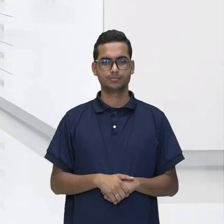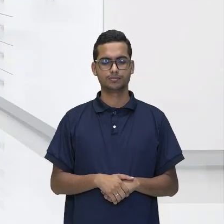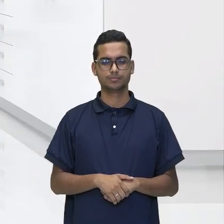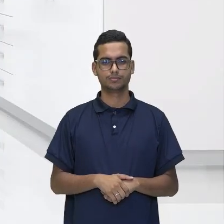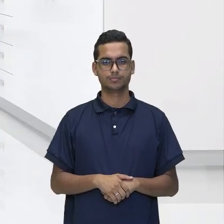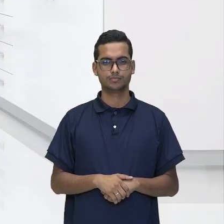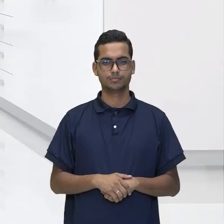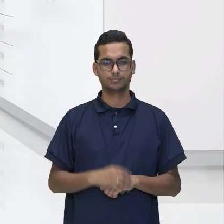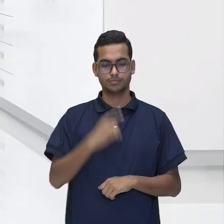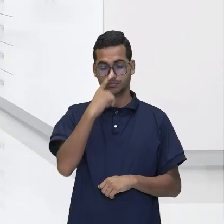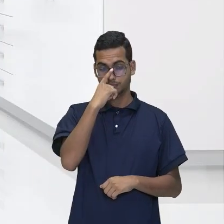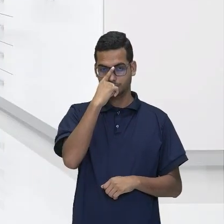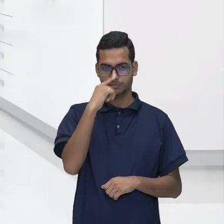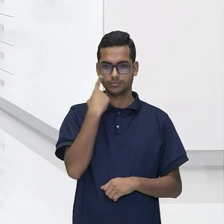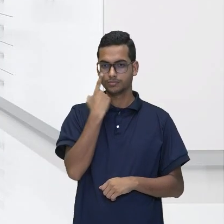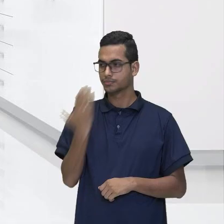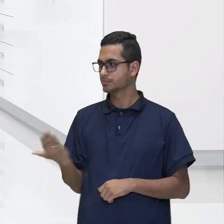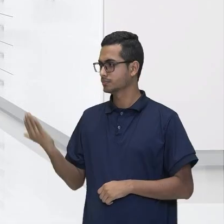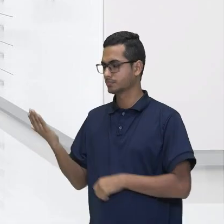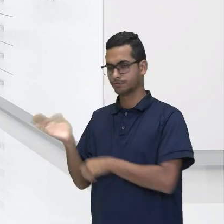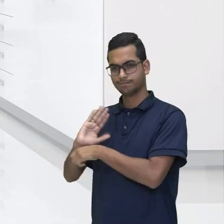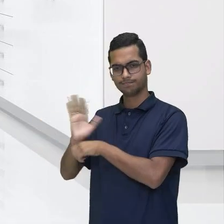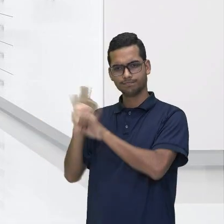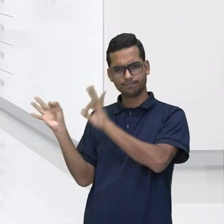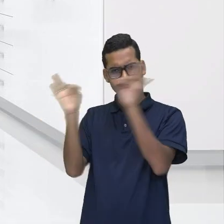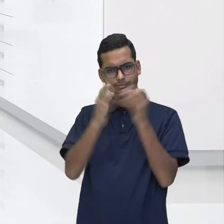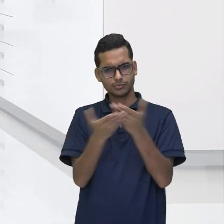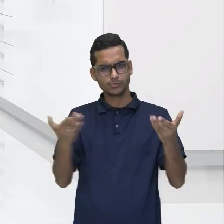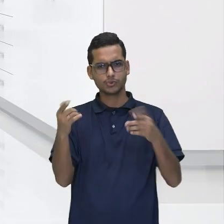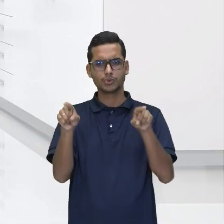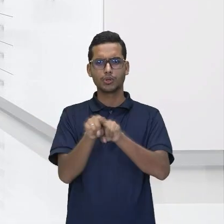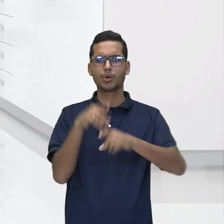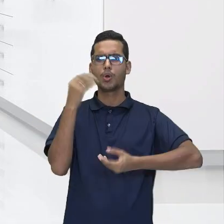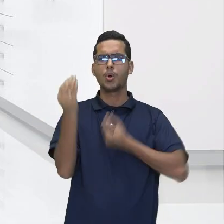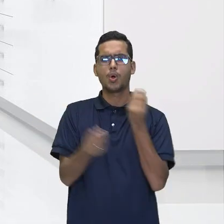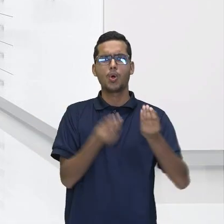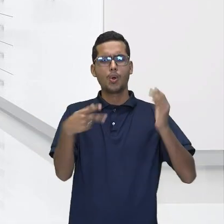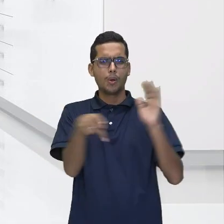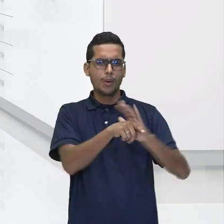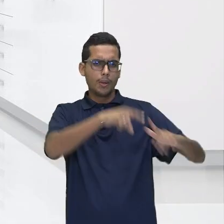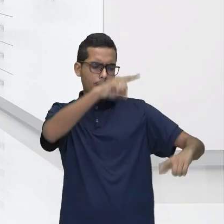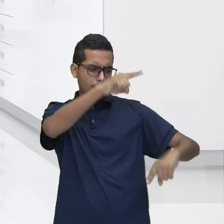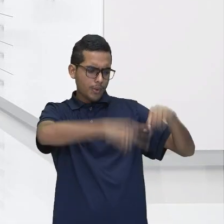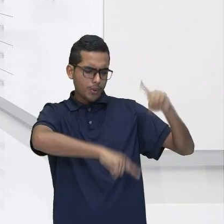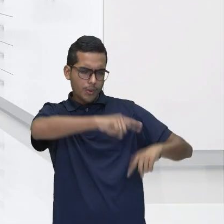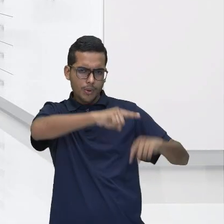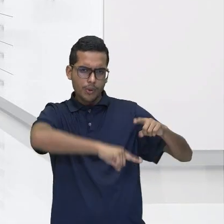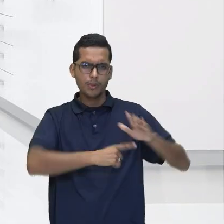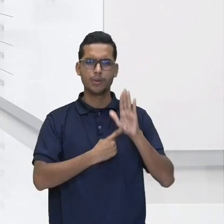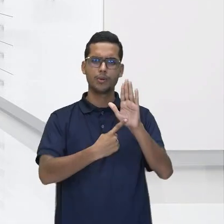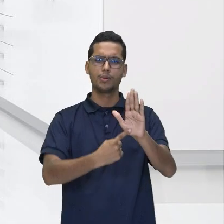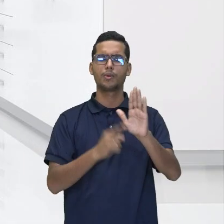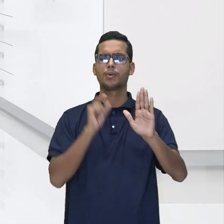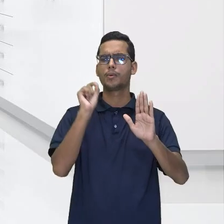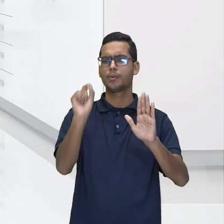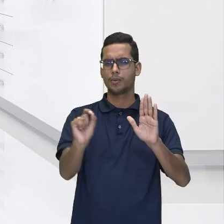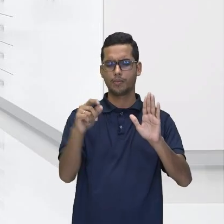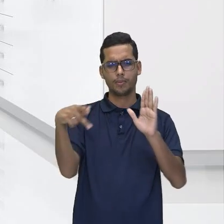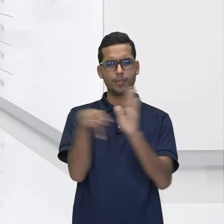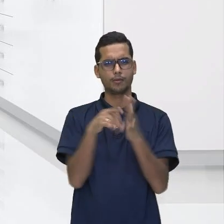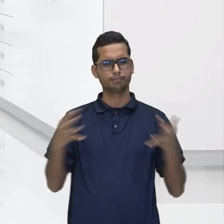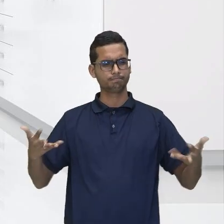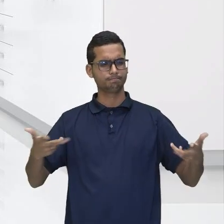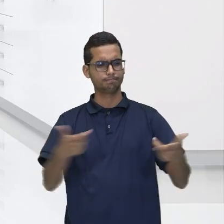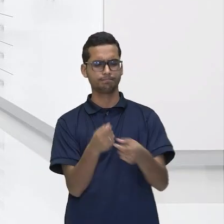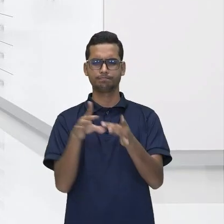Vejam vocês aí, olha como que esse equipamento, né, ele traz para a gente essa riqueza